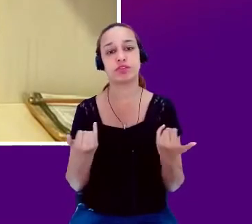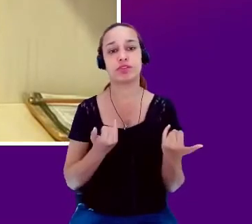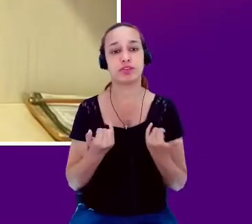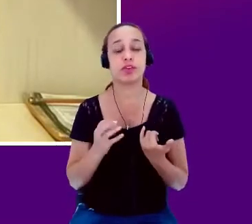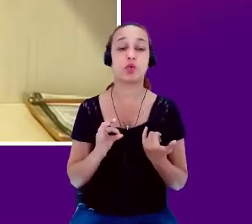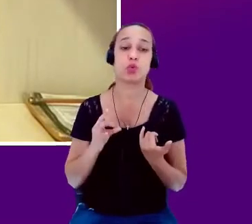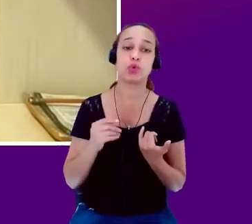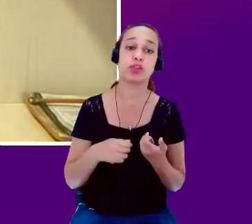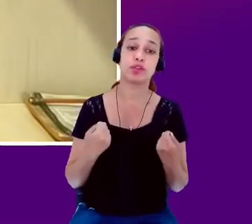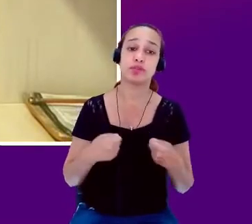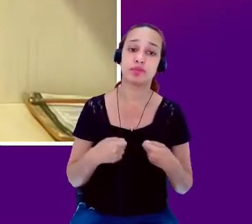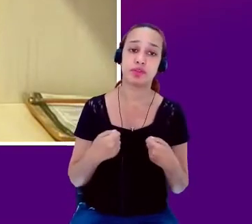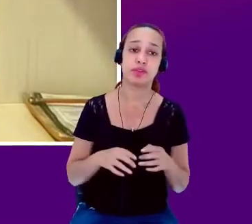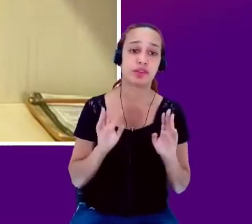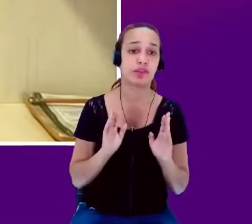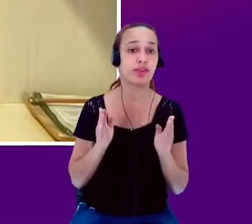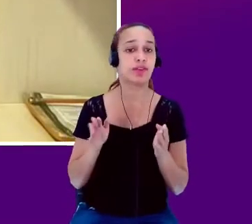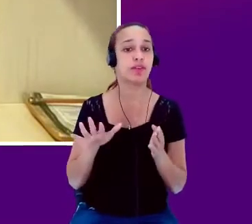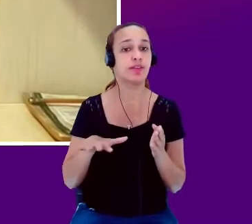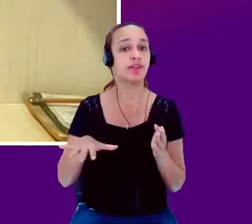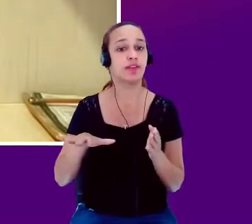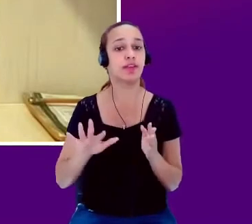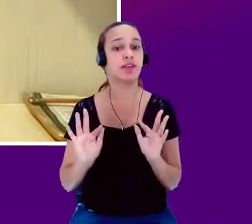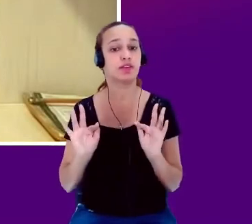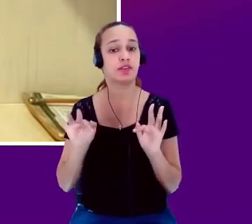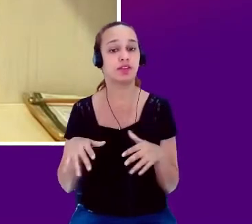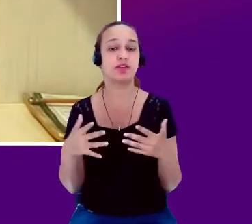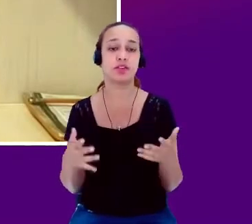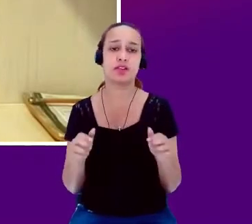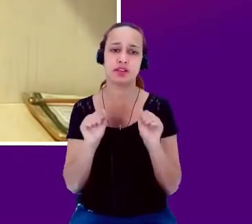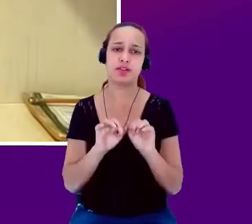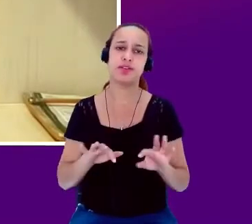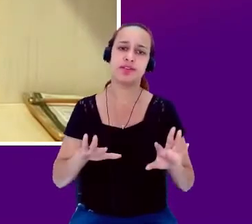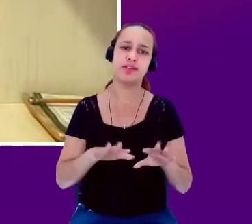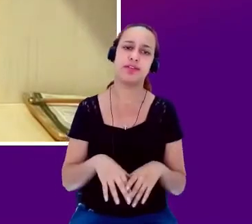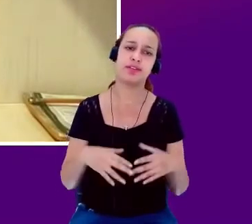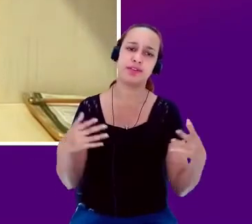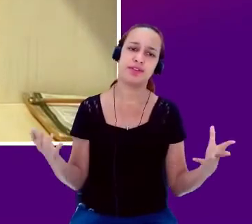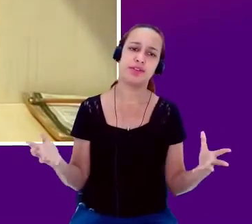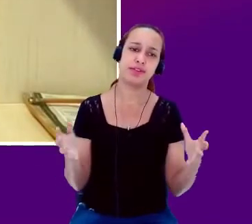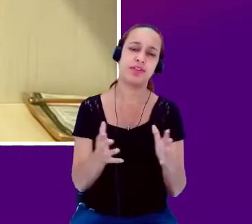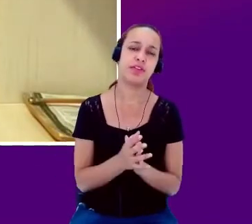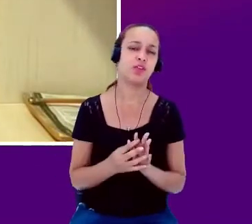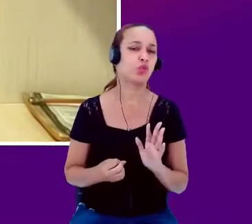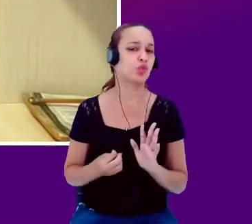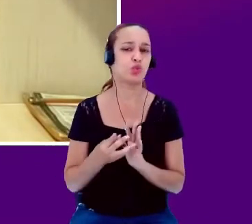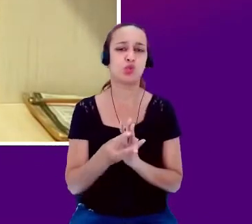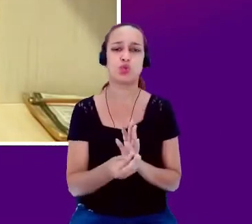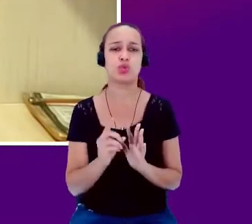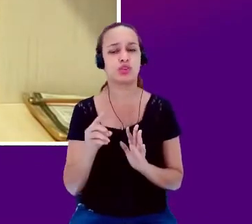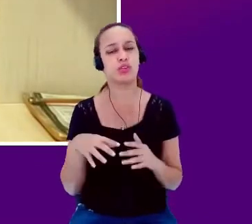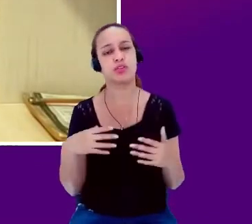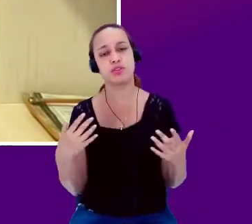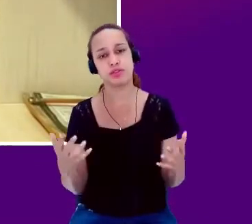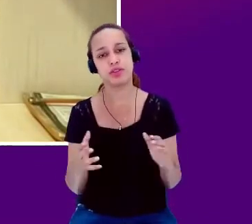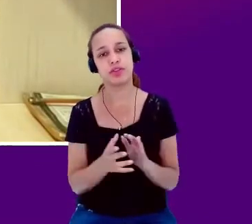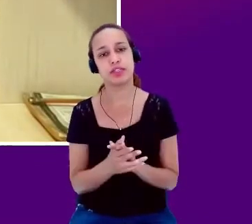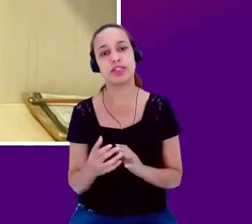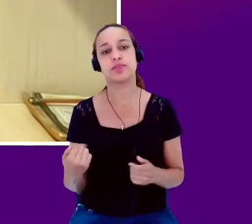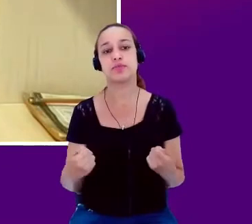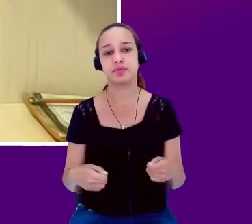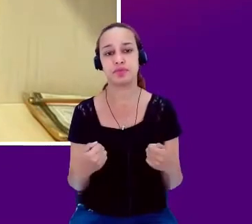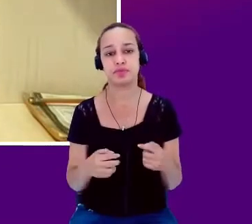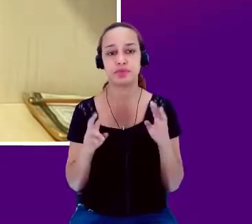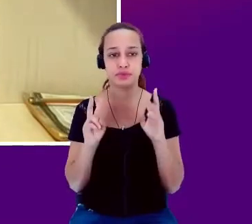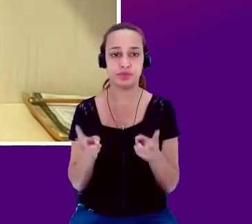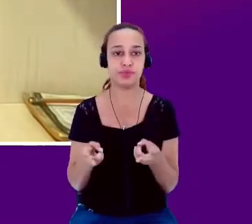para atingir aquela finalidade. Transparência, naturalmente, não quero esgotar aqui todos, mas indubitavelmente é preciso que a gente lance um olhar